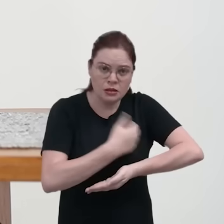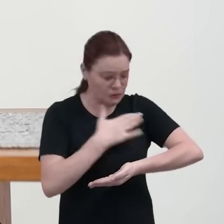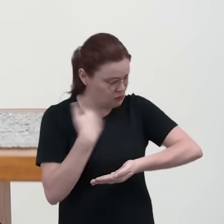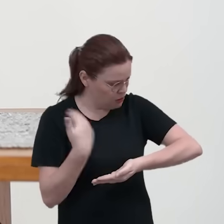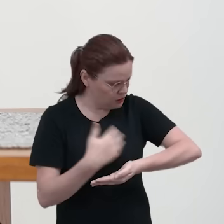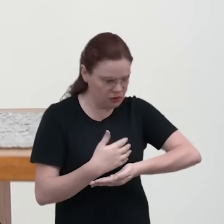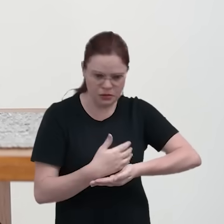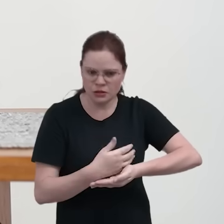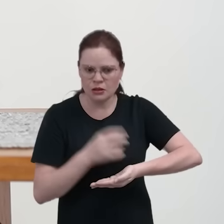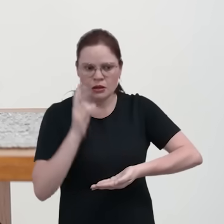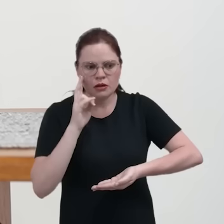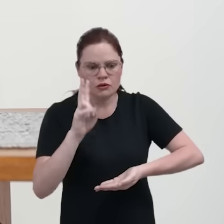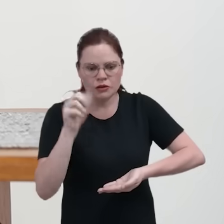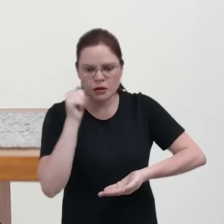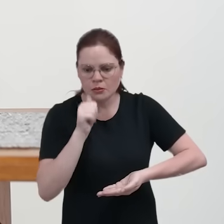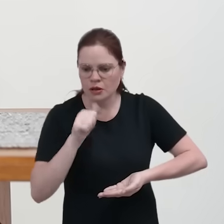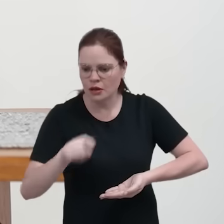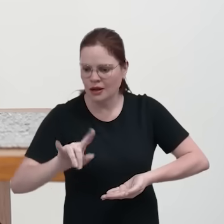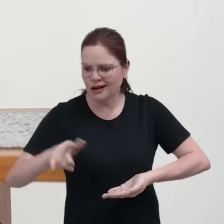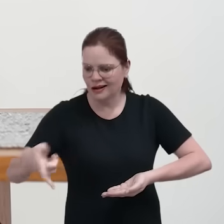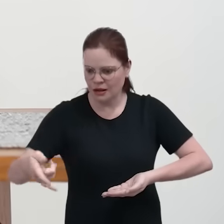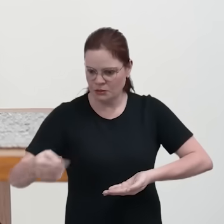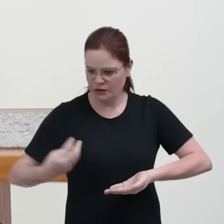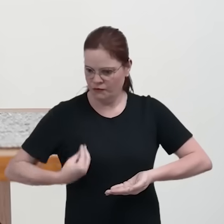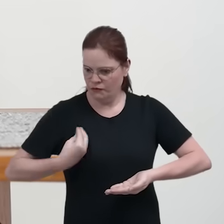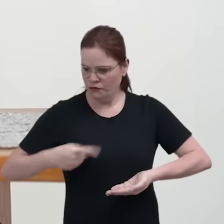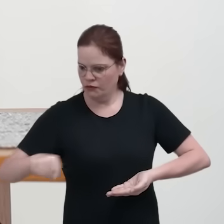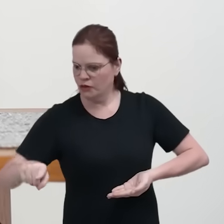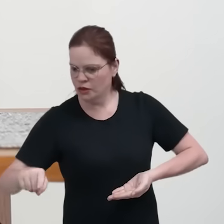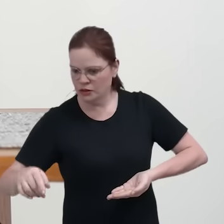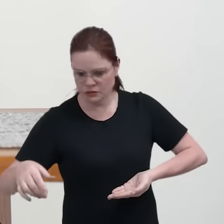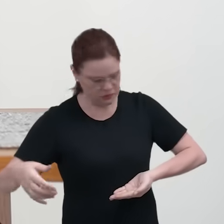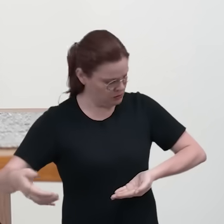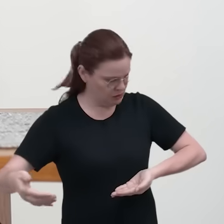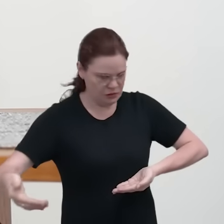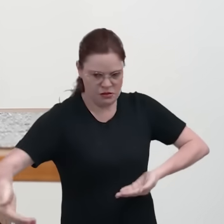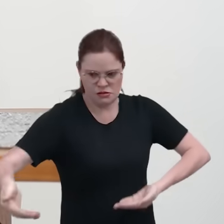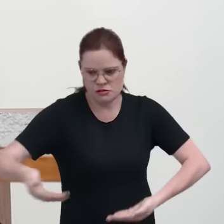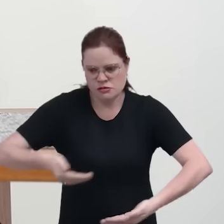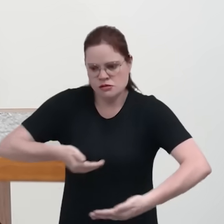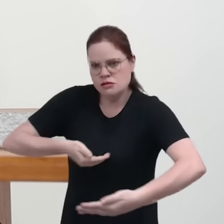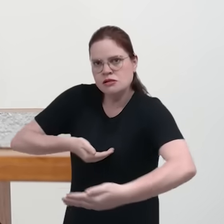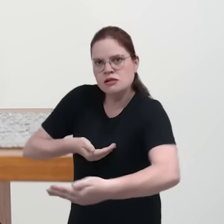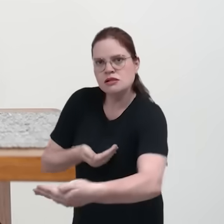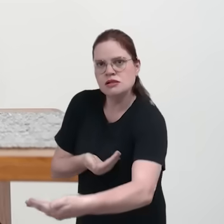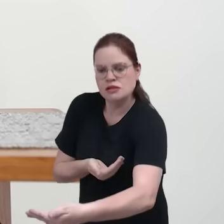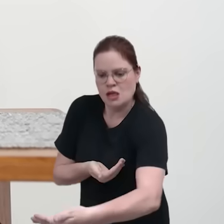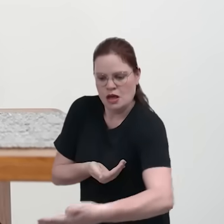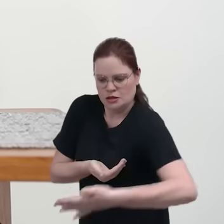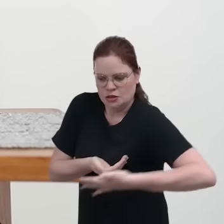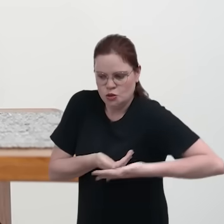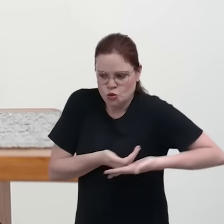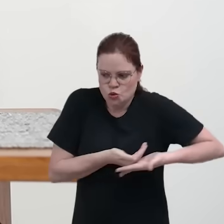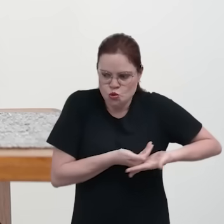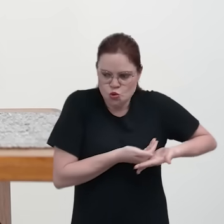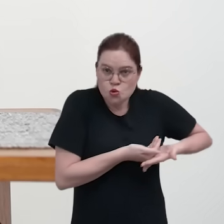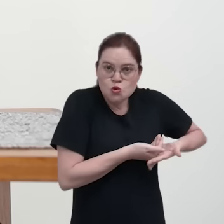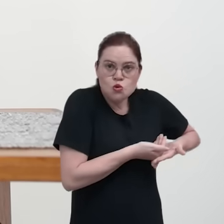e substituiu com o filho da outra que estava vivo. E quando ela fez